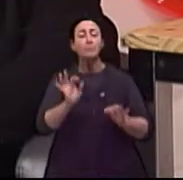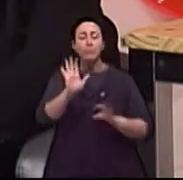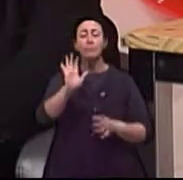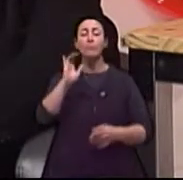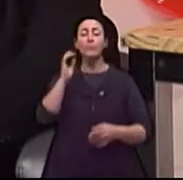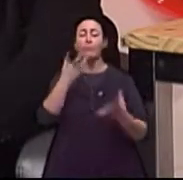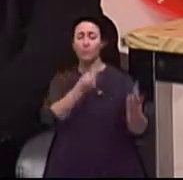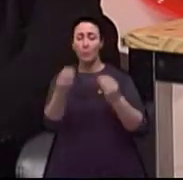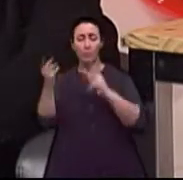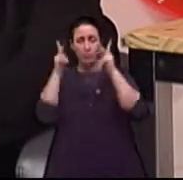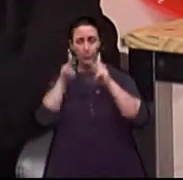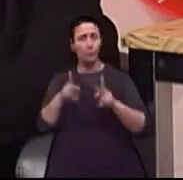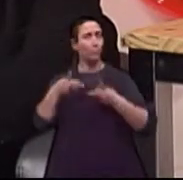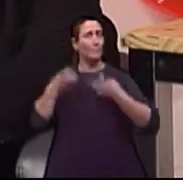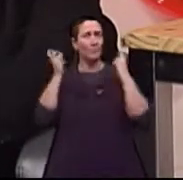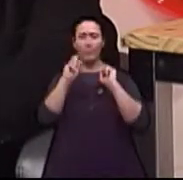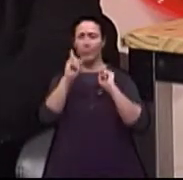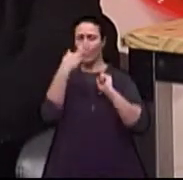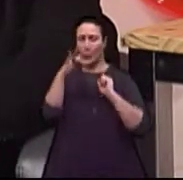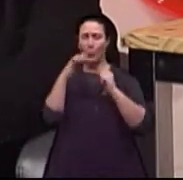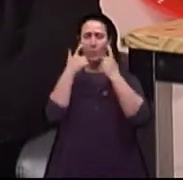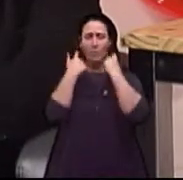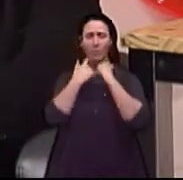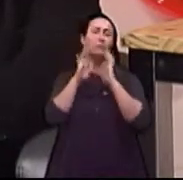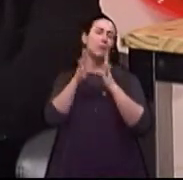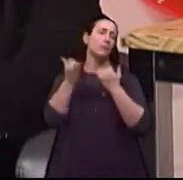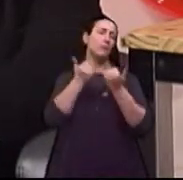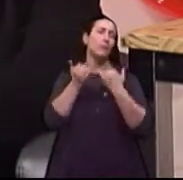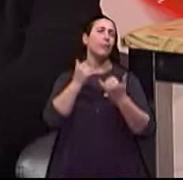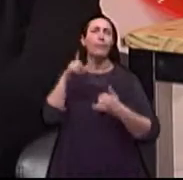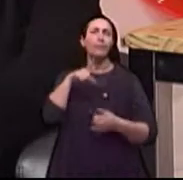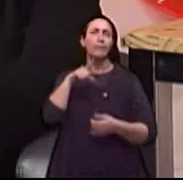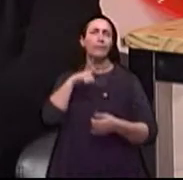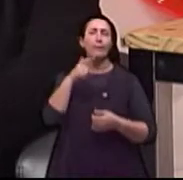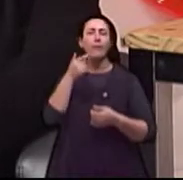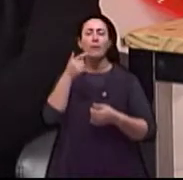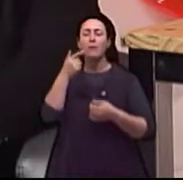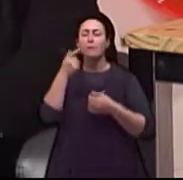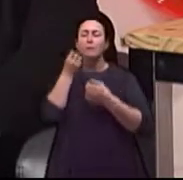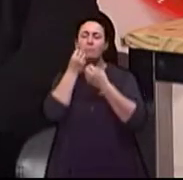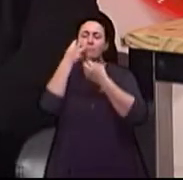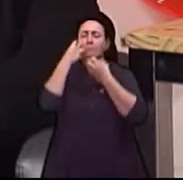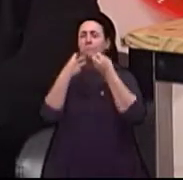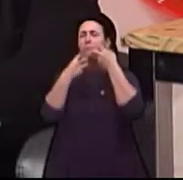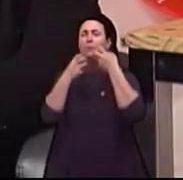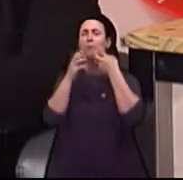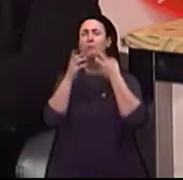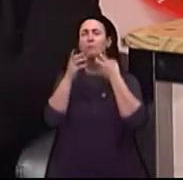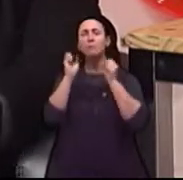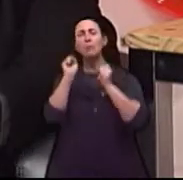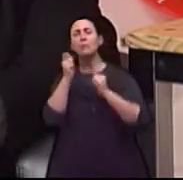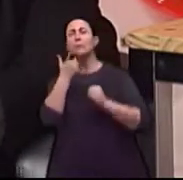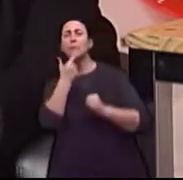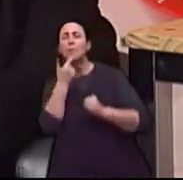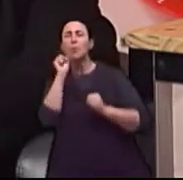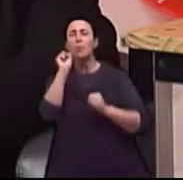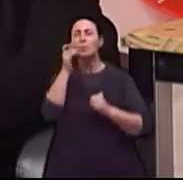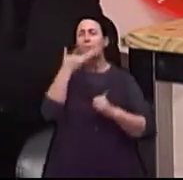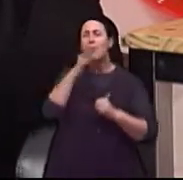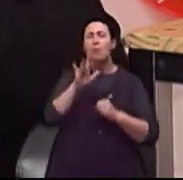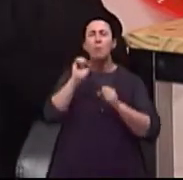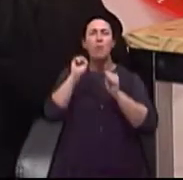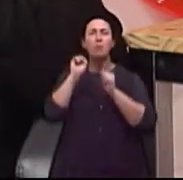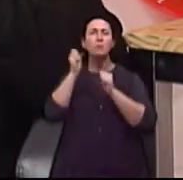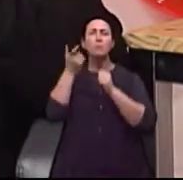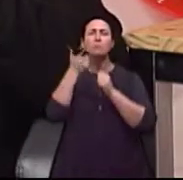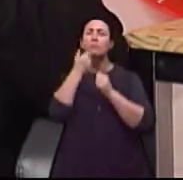não não cicatrizam não dói mas são lesões pode ser esbranquiçadas avermelhados Às vezes o sangramento ou não